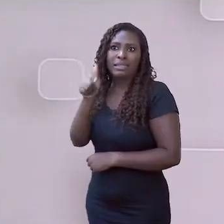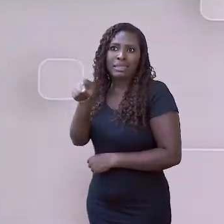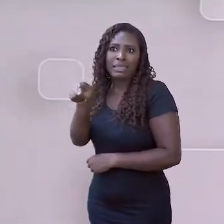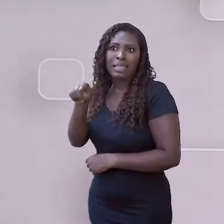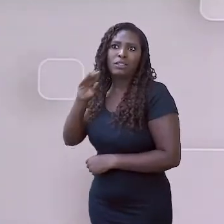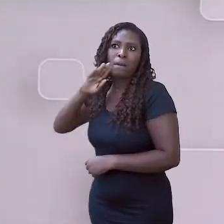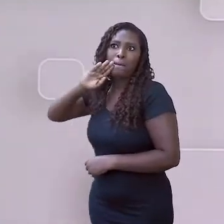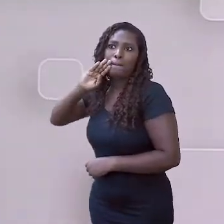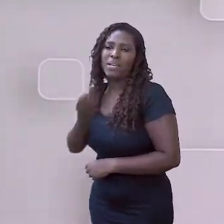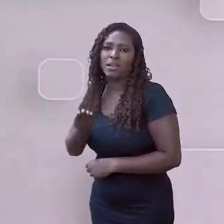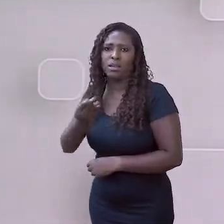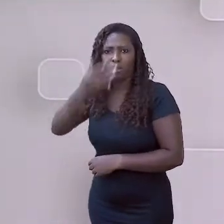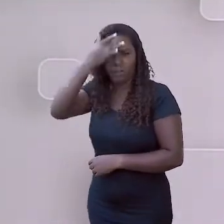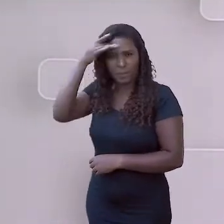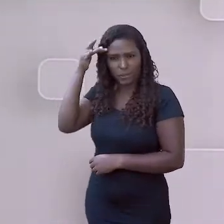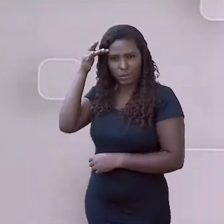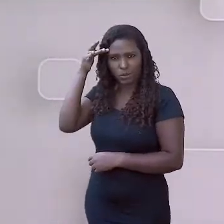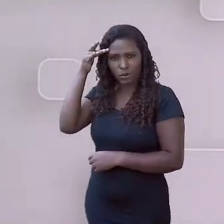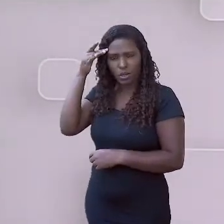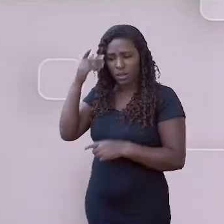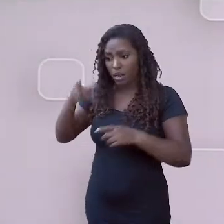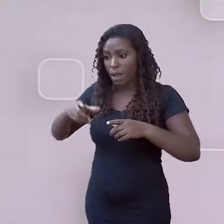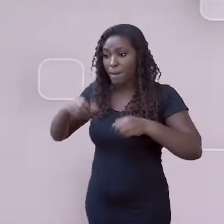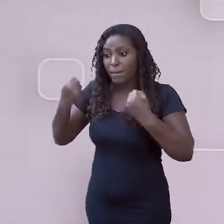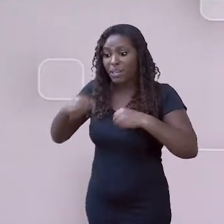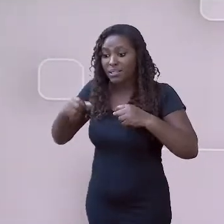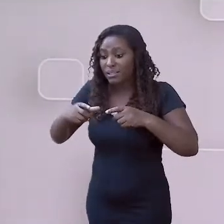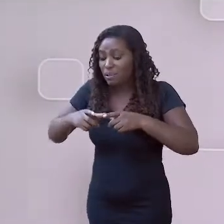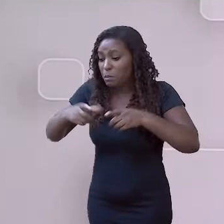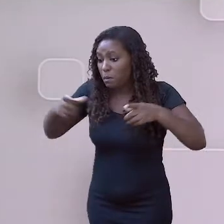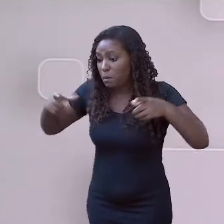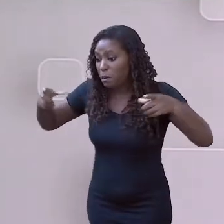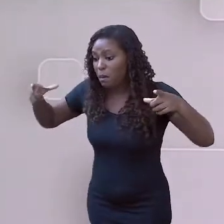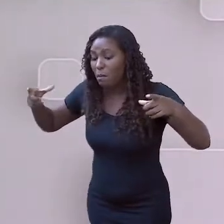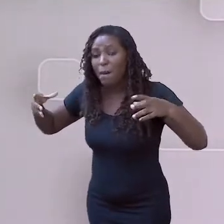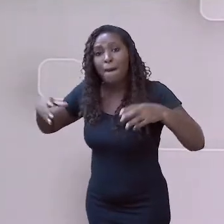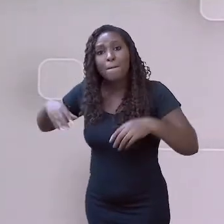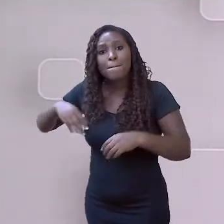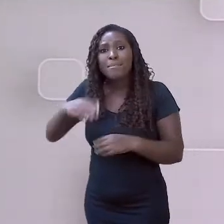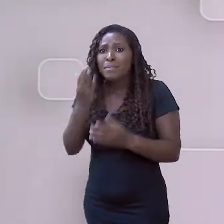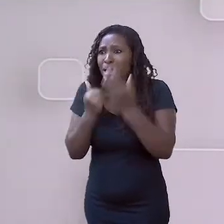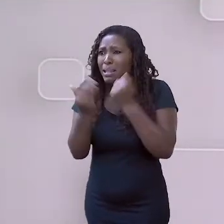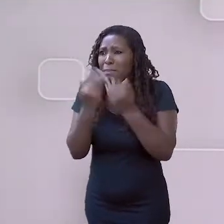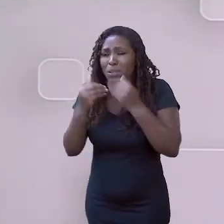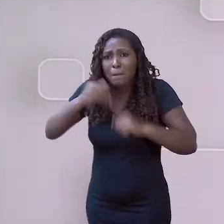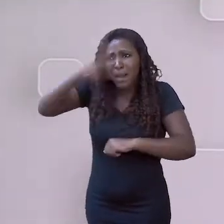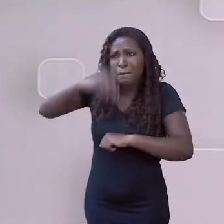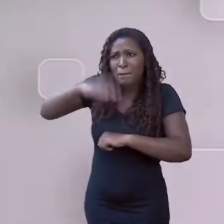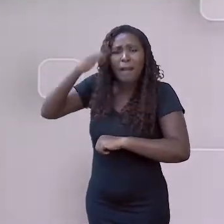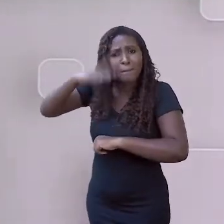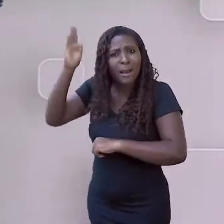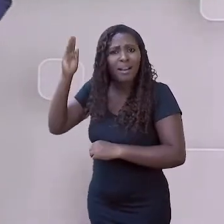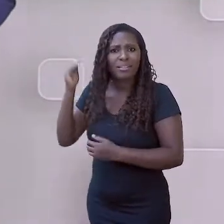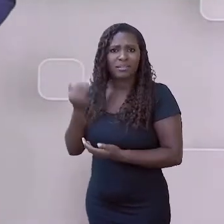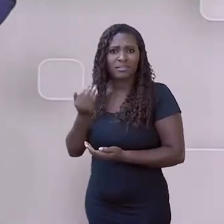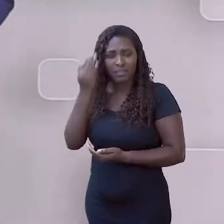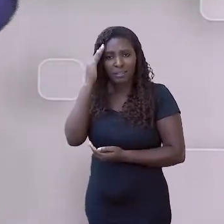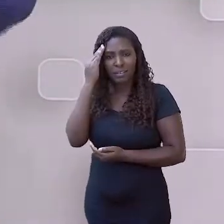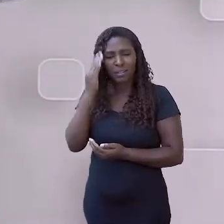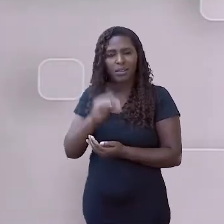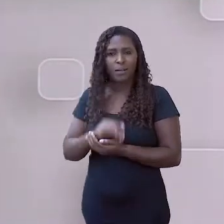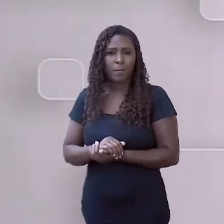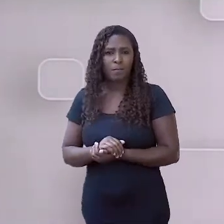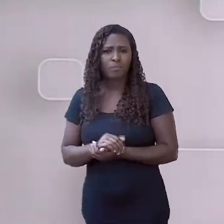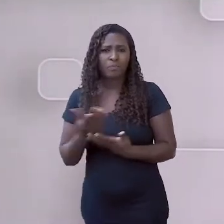somos levados a consumir. Eu sempre falo para o meu aluno, pergunta para o teu pai, pergunta para a tua mãe,